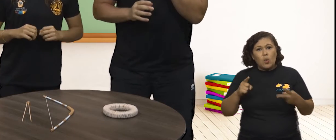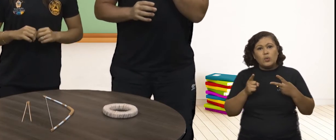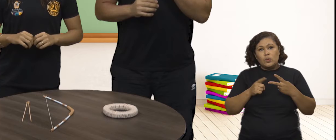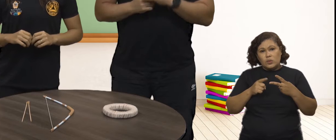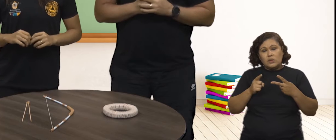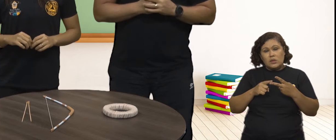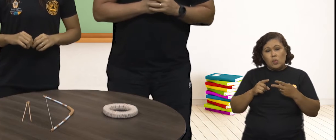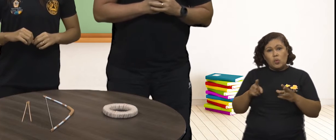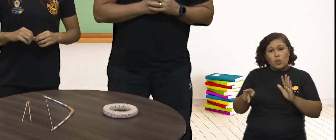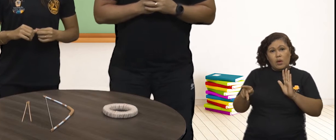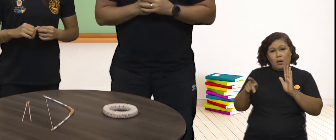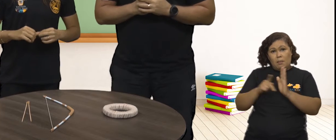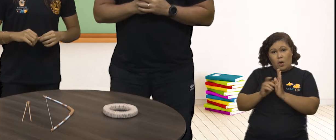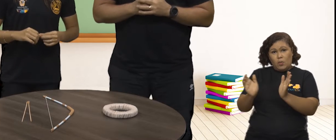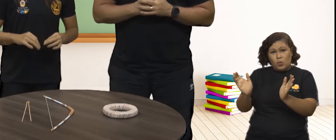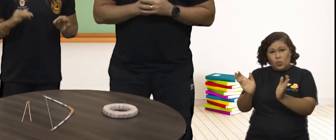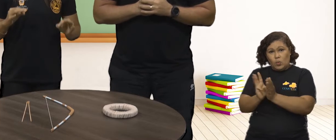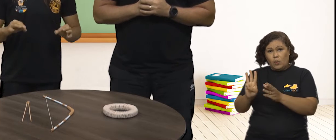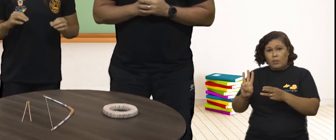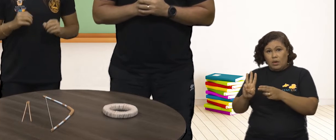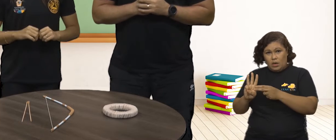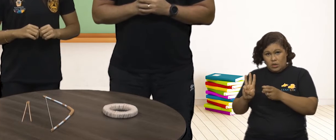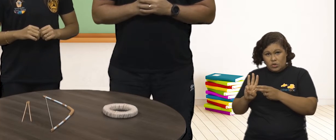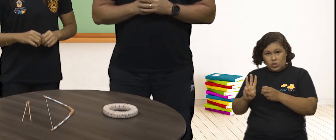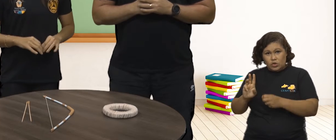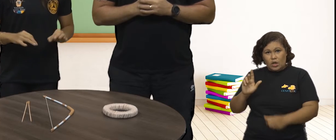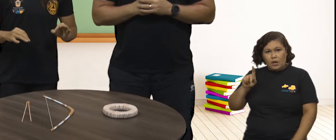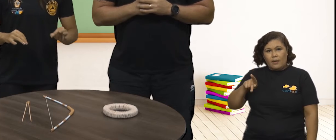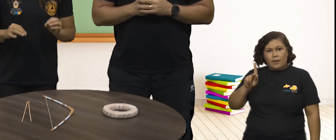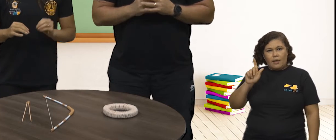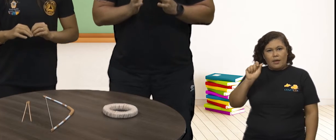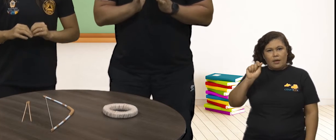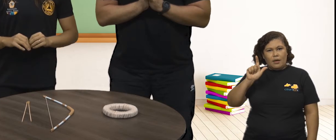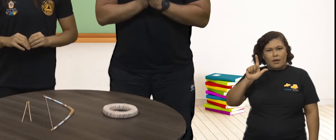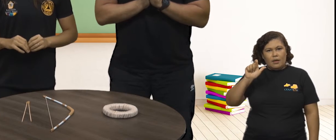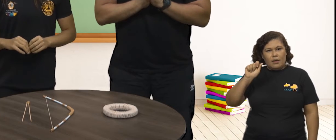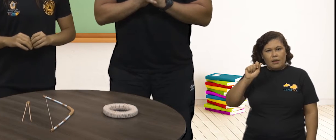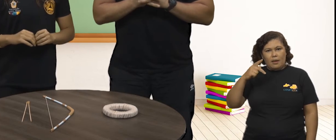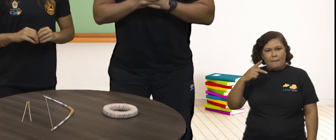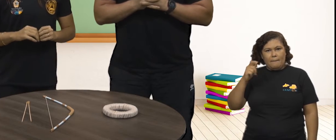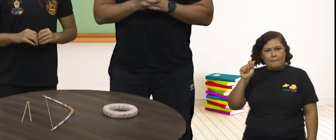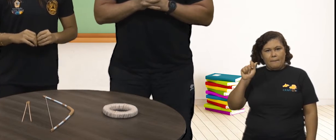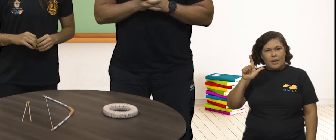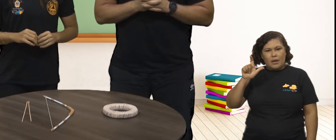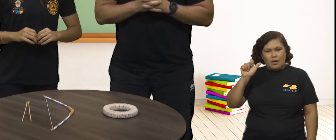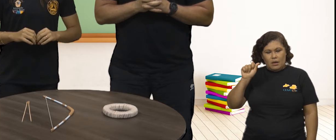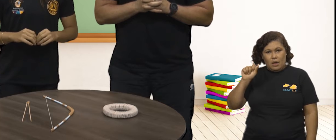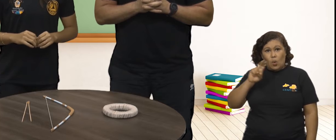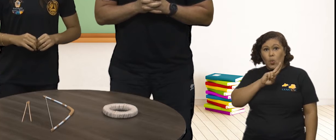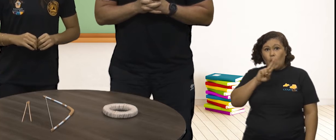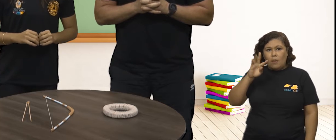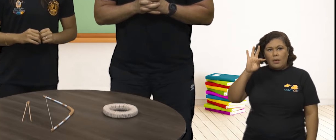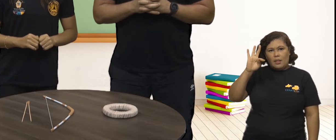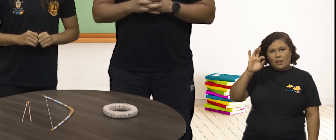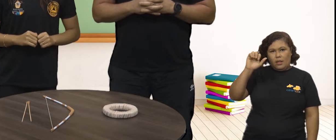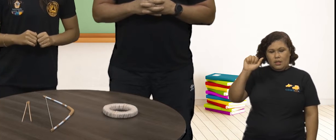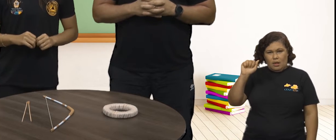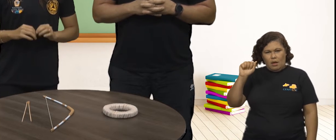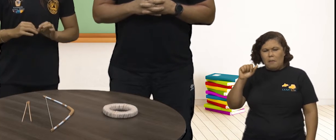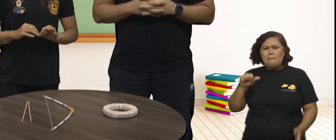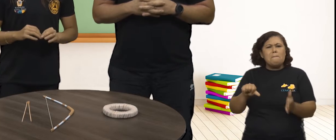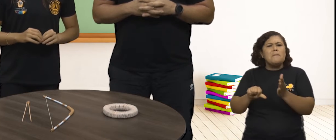matriz indígena, dos povos indígenas Kalapalo. Para jogar o tá, em primeiro lugar, é preciso fazer o